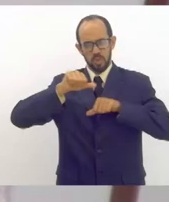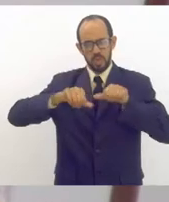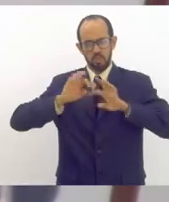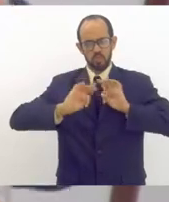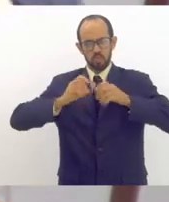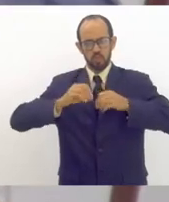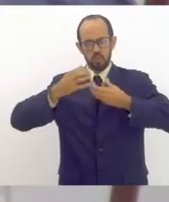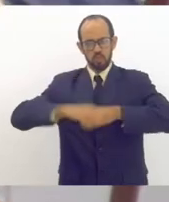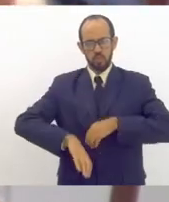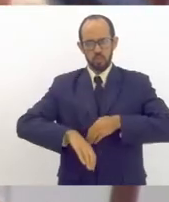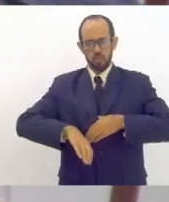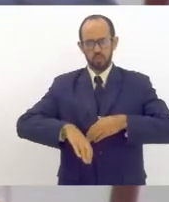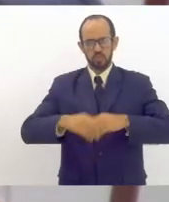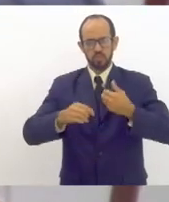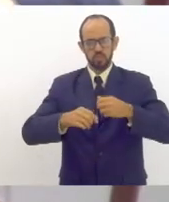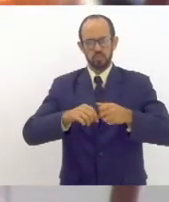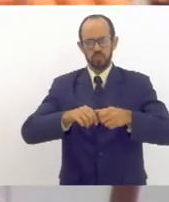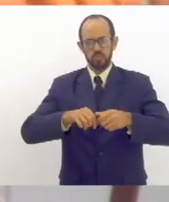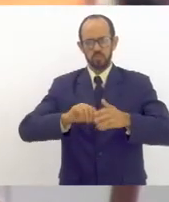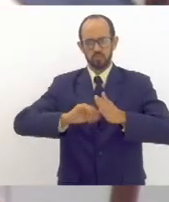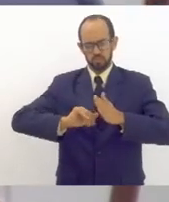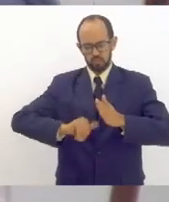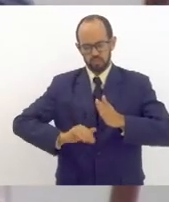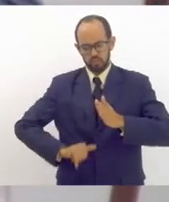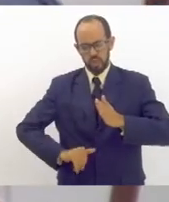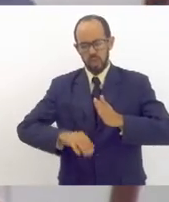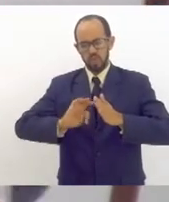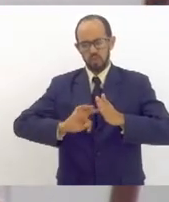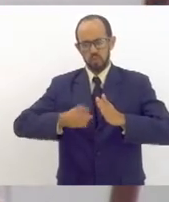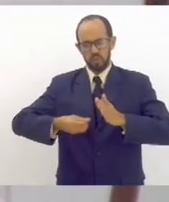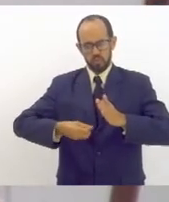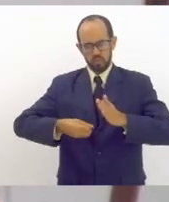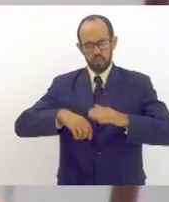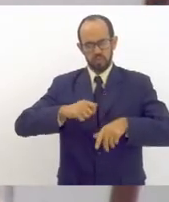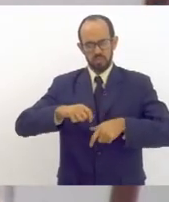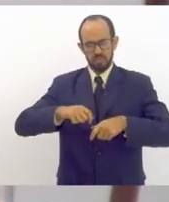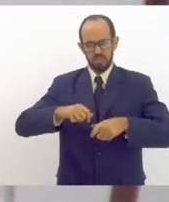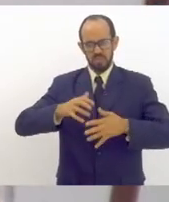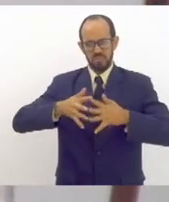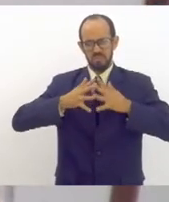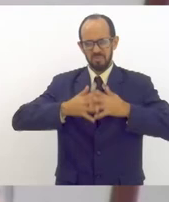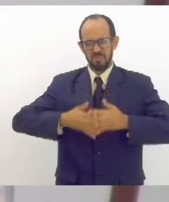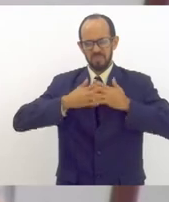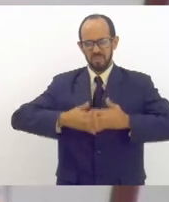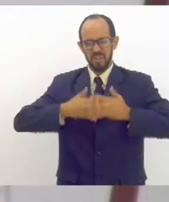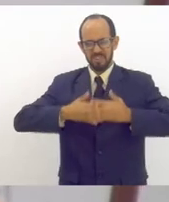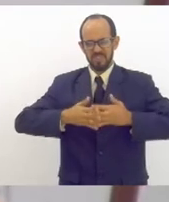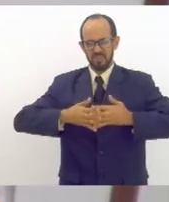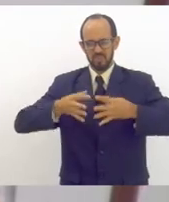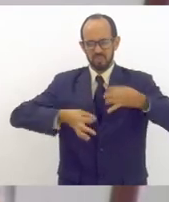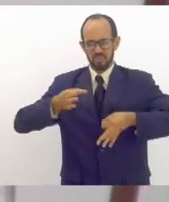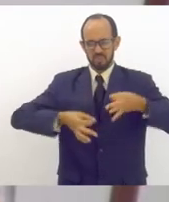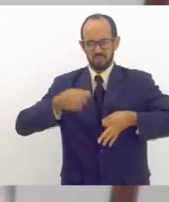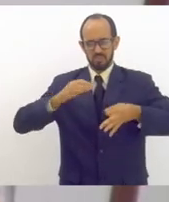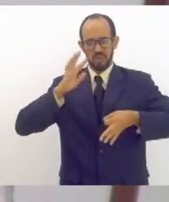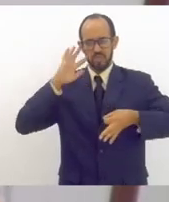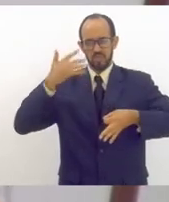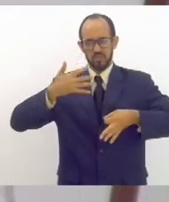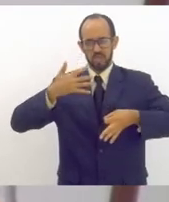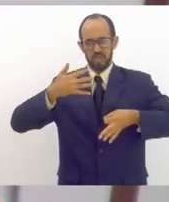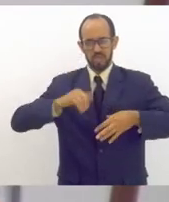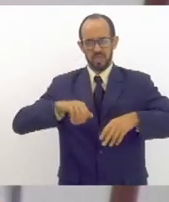tinham toda uma salada uma um novelo um log jurídico ali para resolver a gente vai traçando estratégia